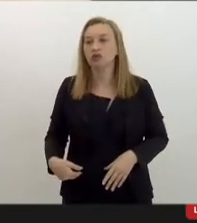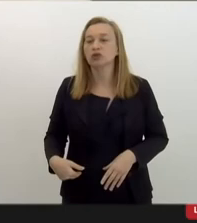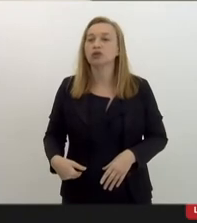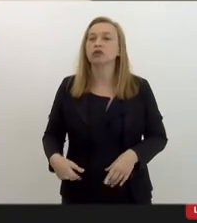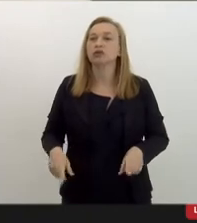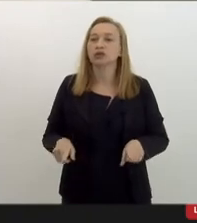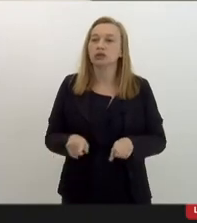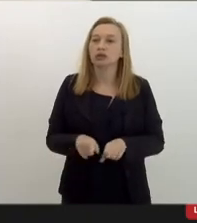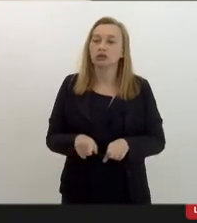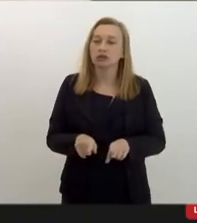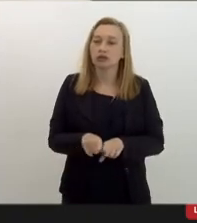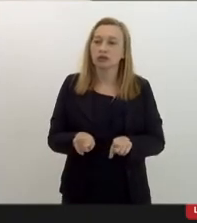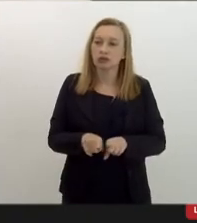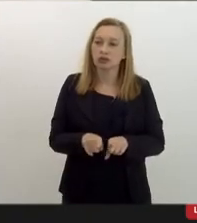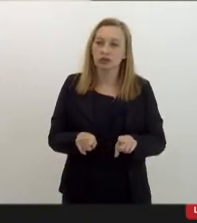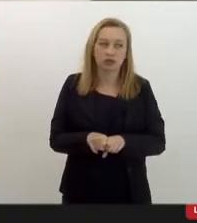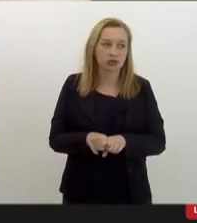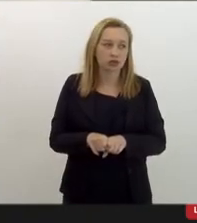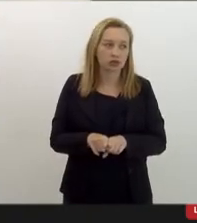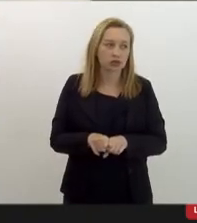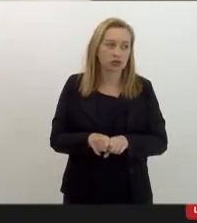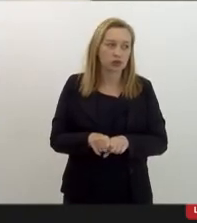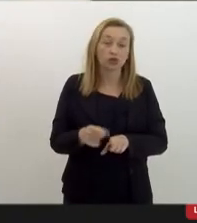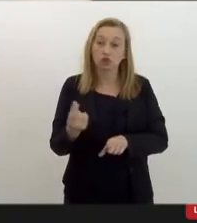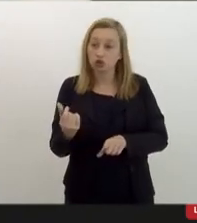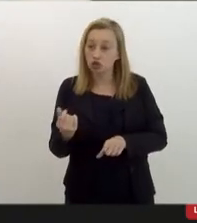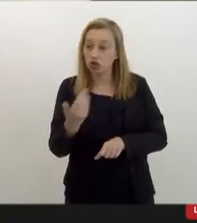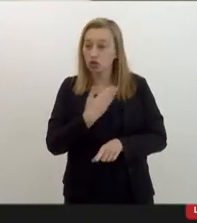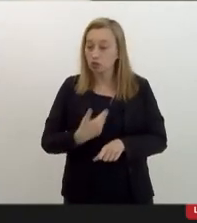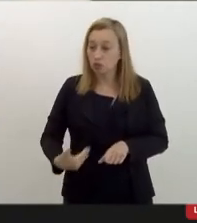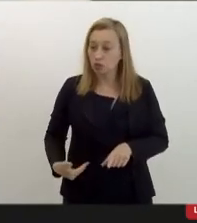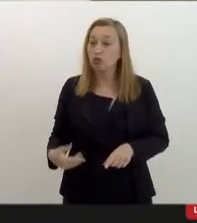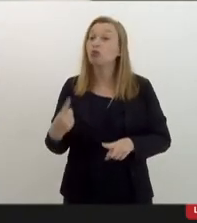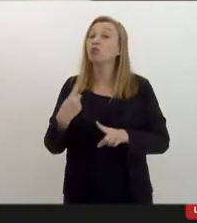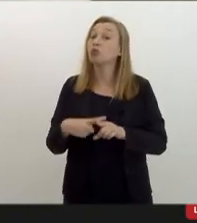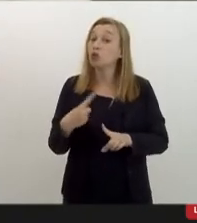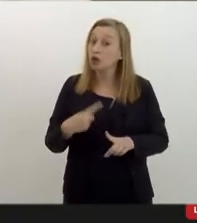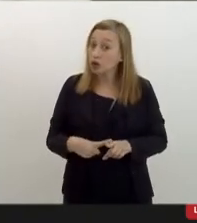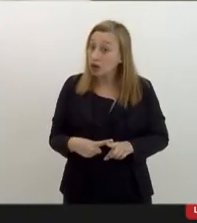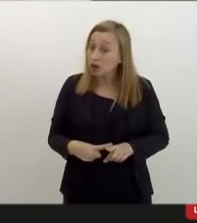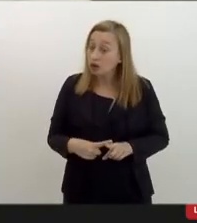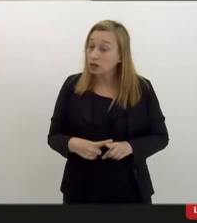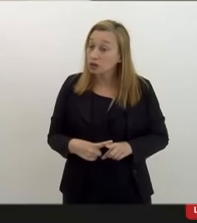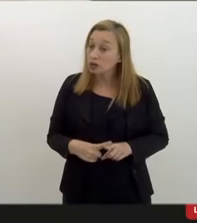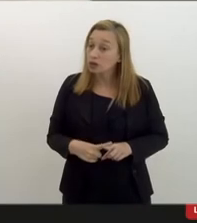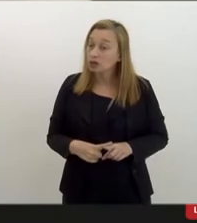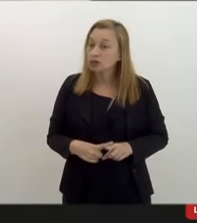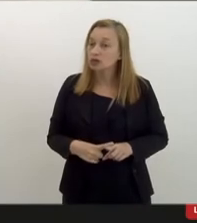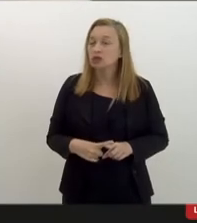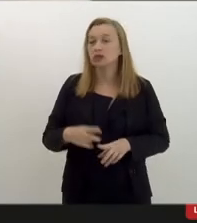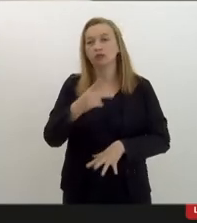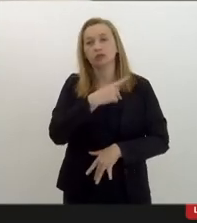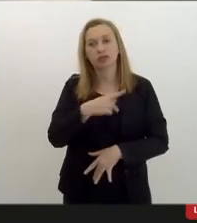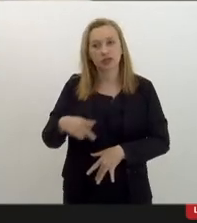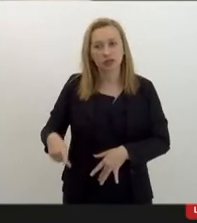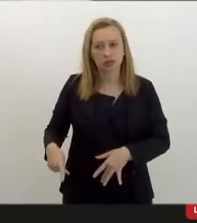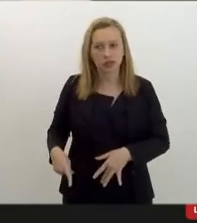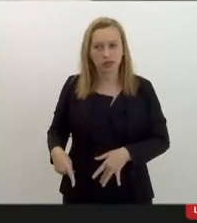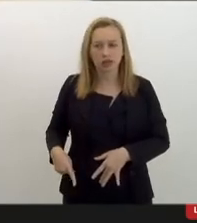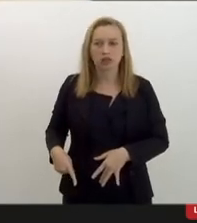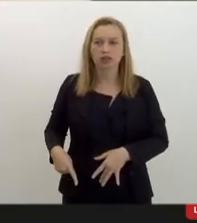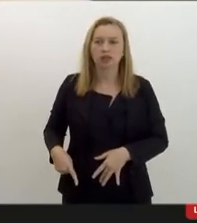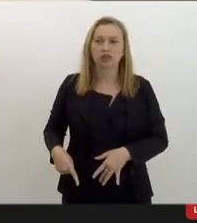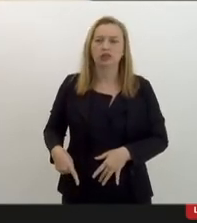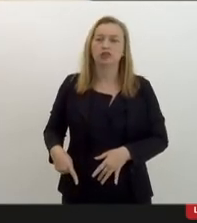problema da máquina pública você tem a não abre pergunta Presidente